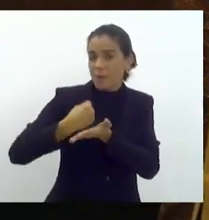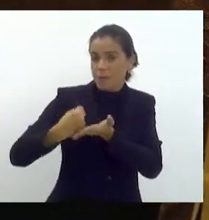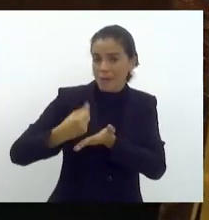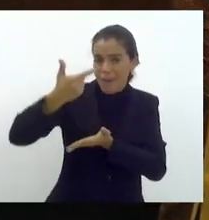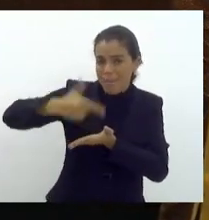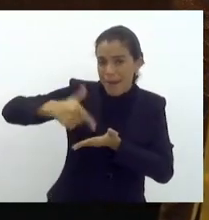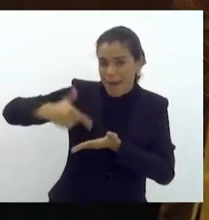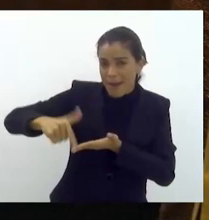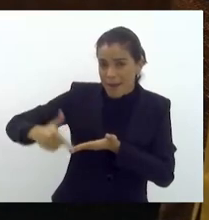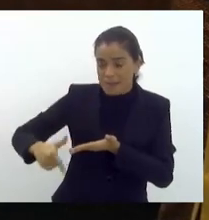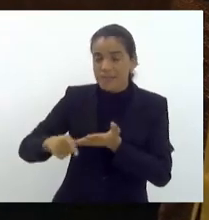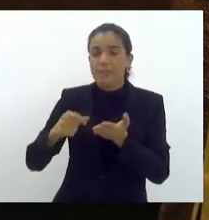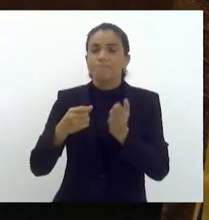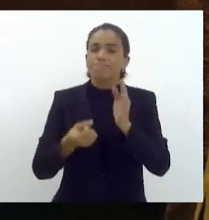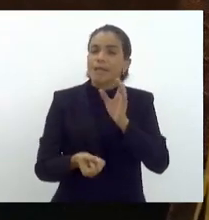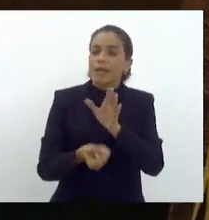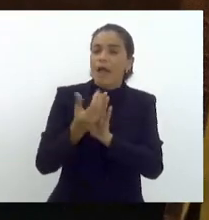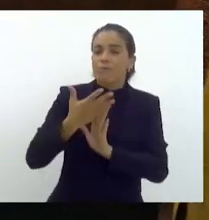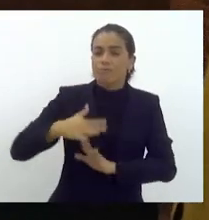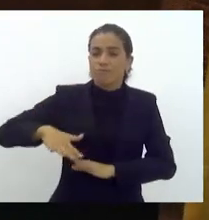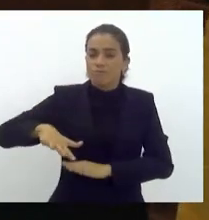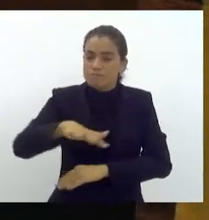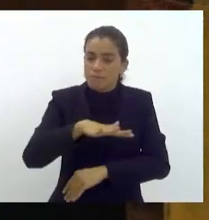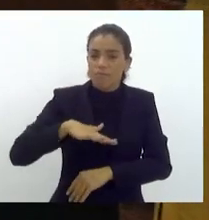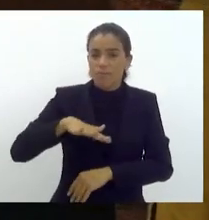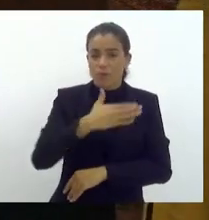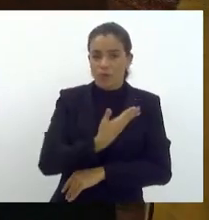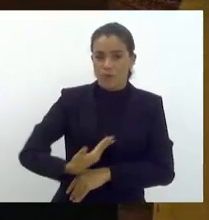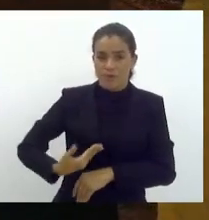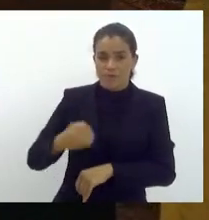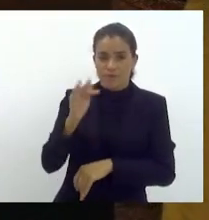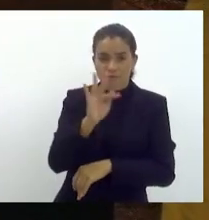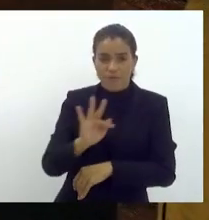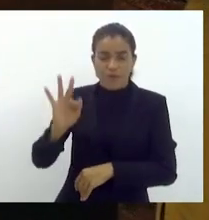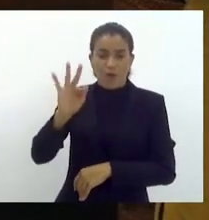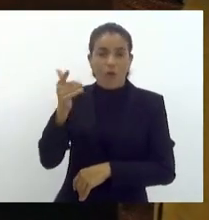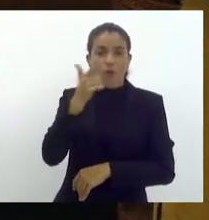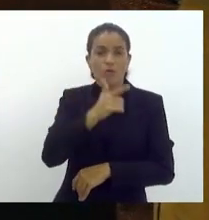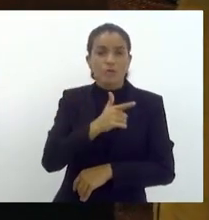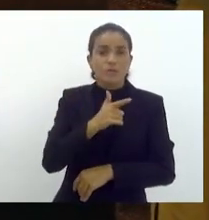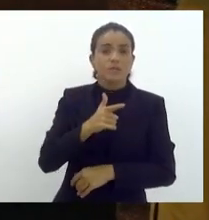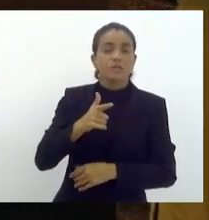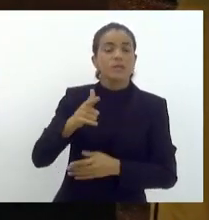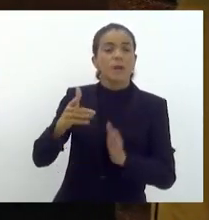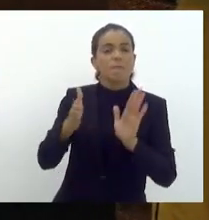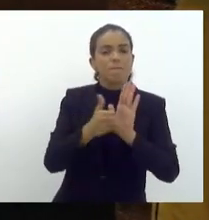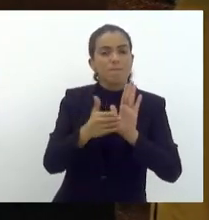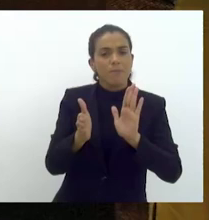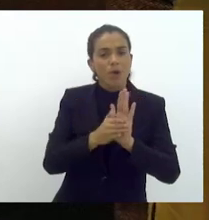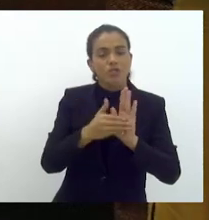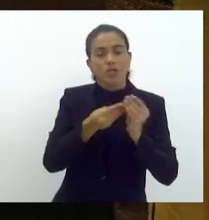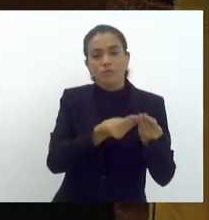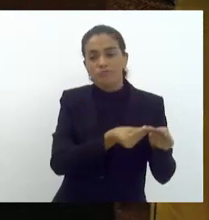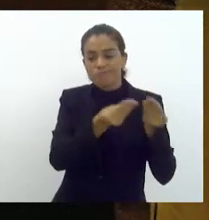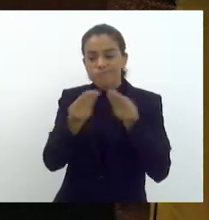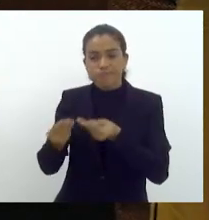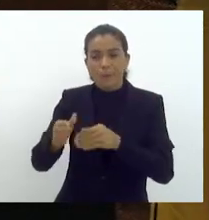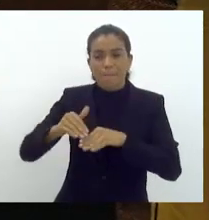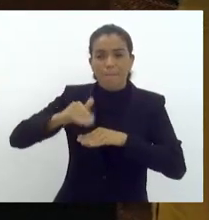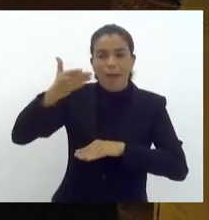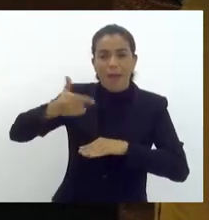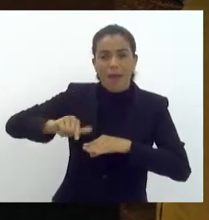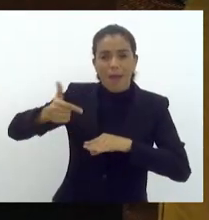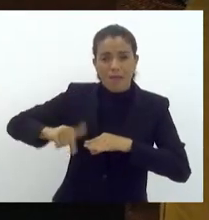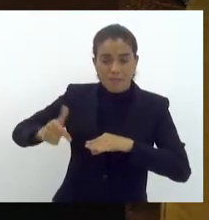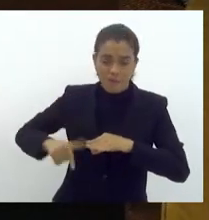mais unidades criar um ambiente para que o governo federal possa trazer mais projetos habitacionais Então a nossa audiência pública